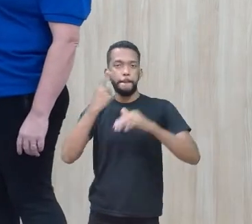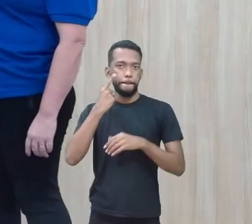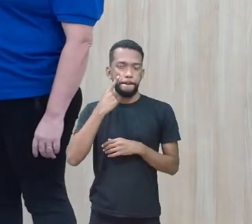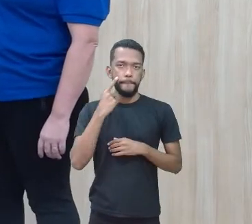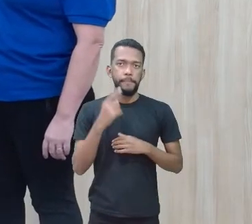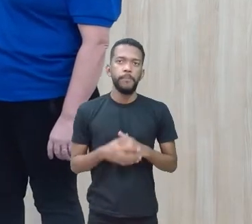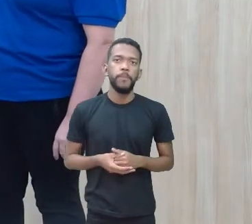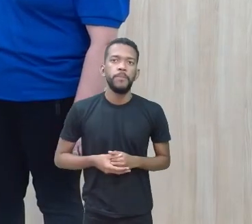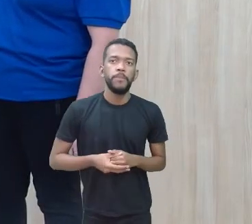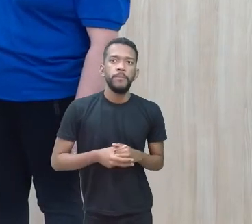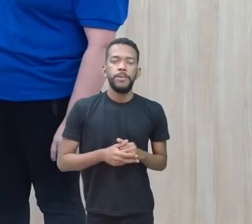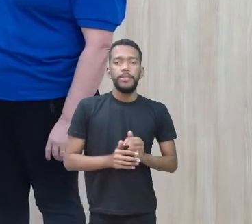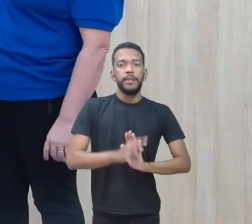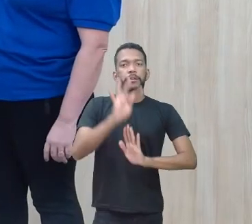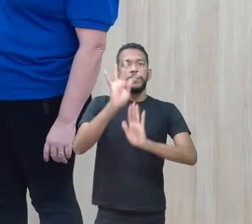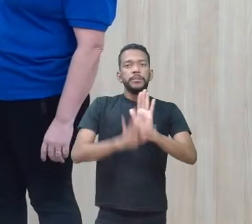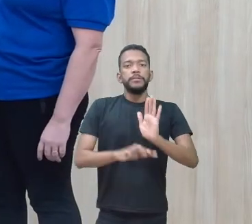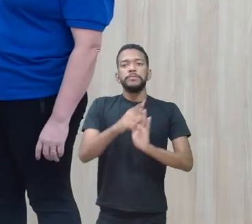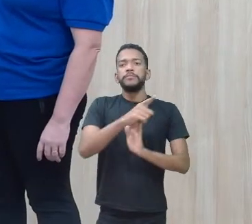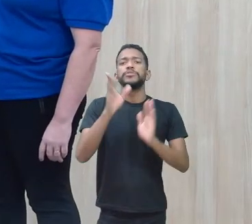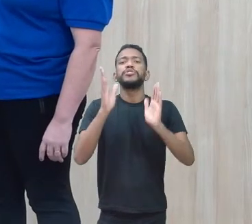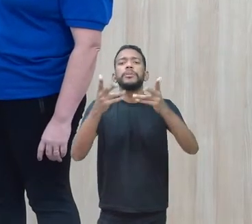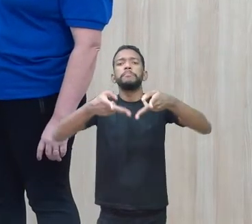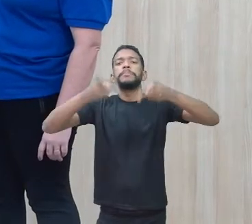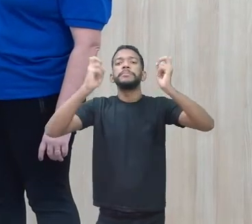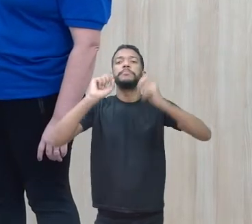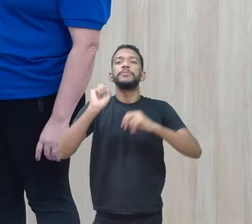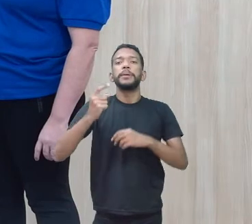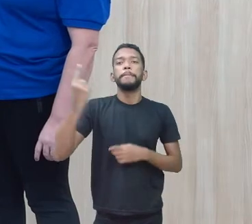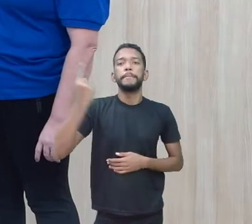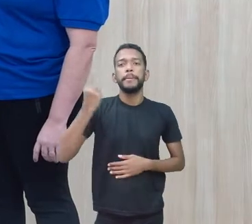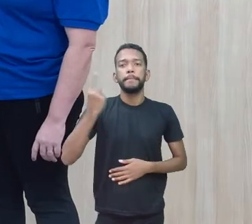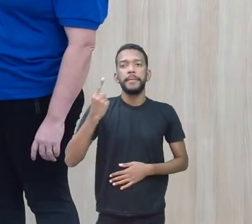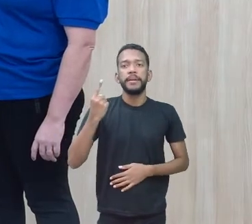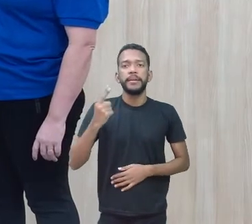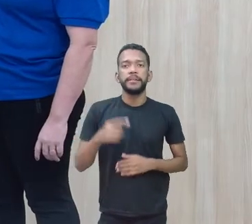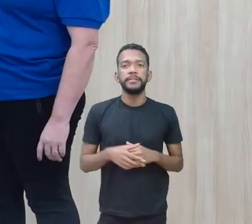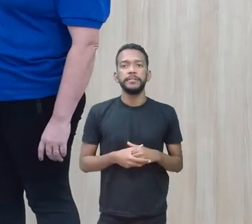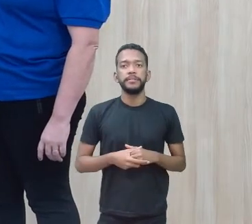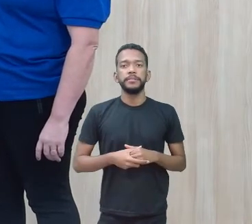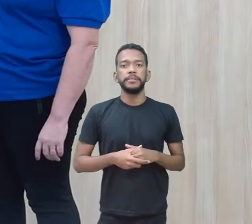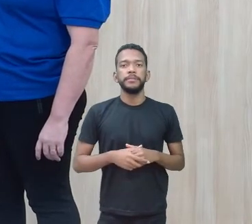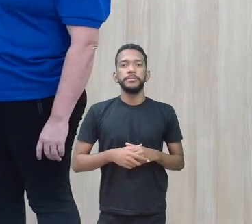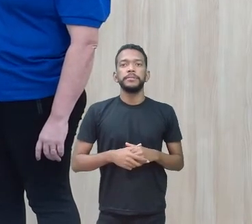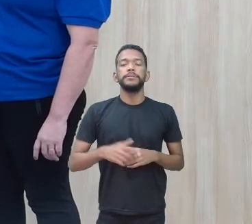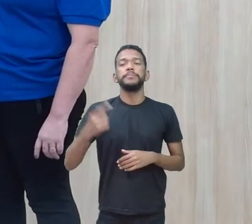Nesse texto 1, vocês viram aí a primeira oração, né? As crianças saíram,